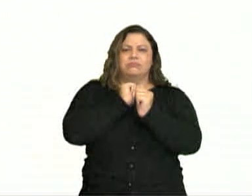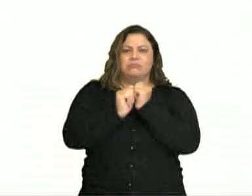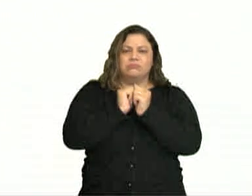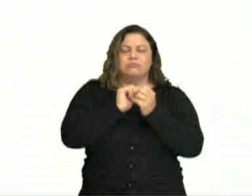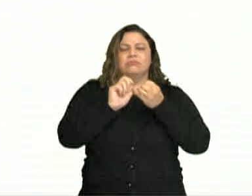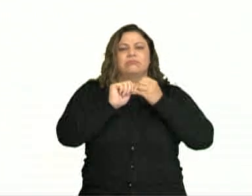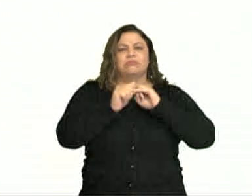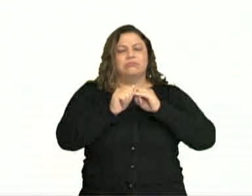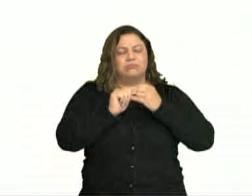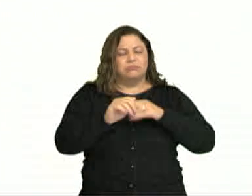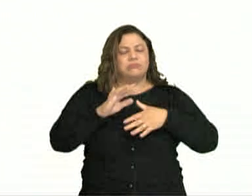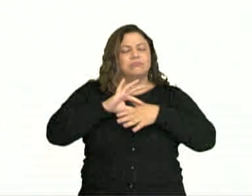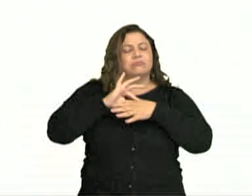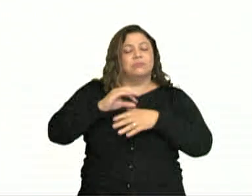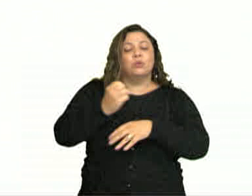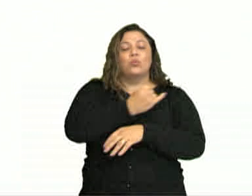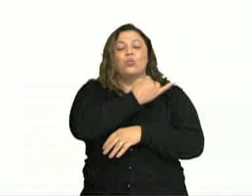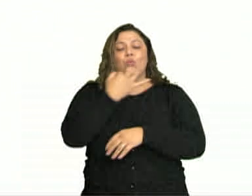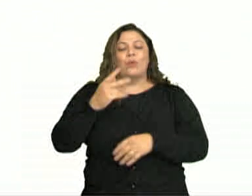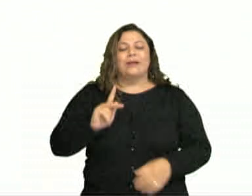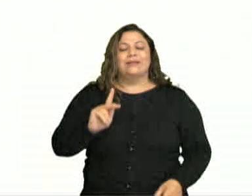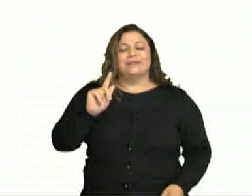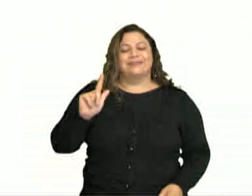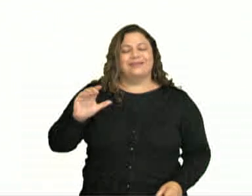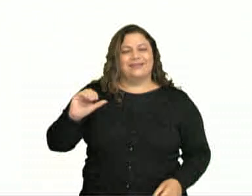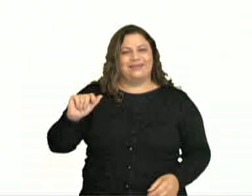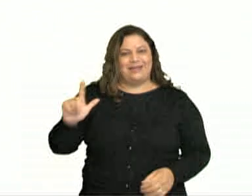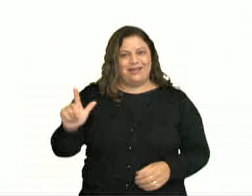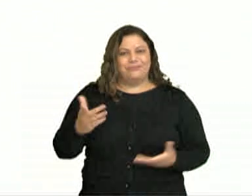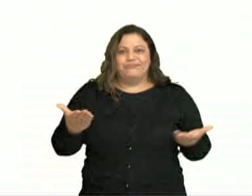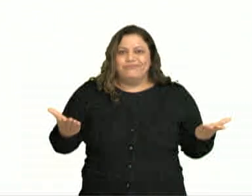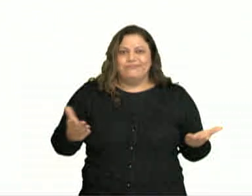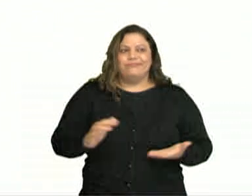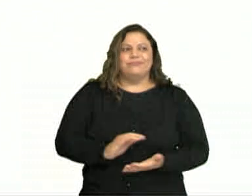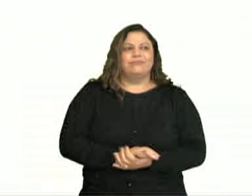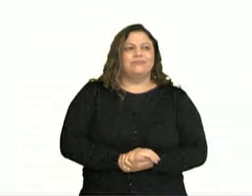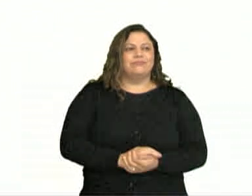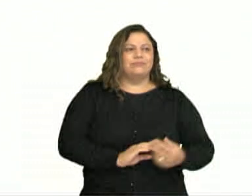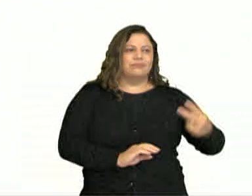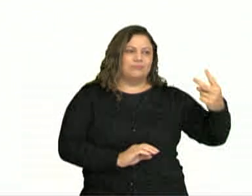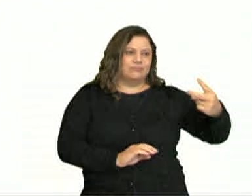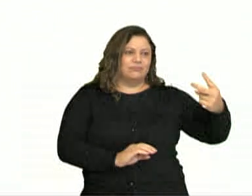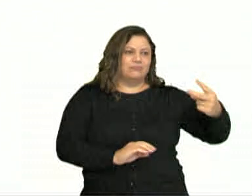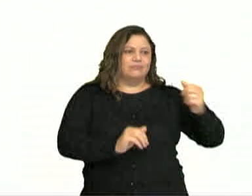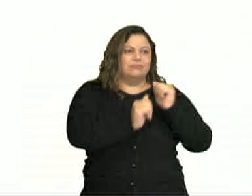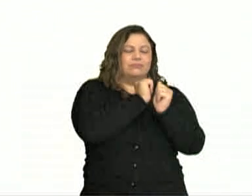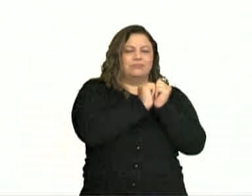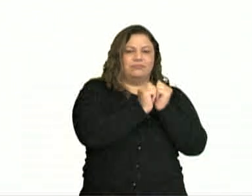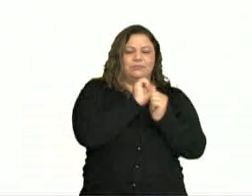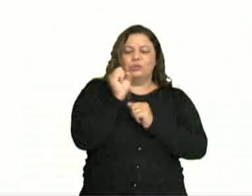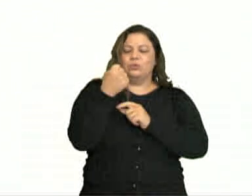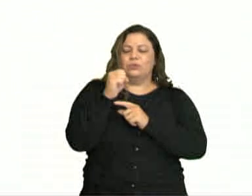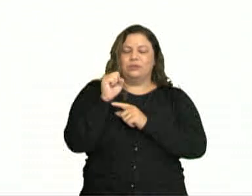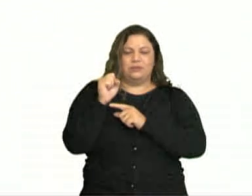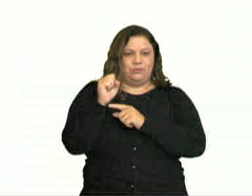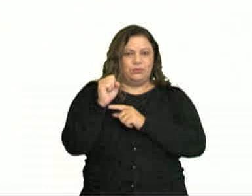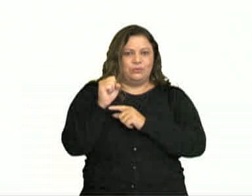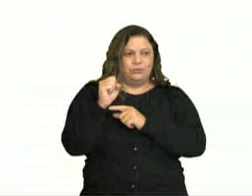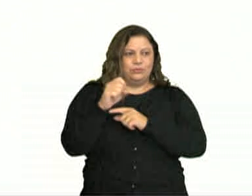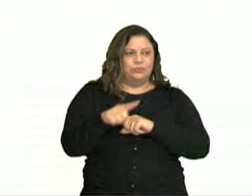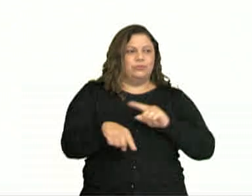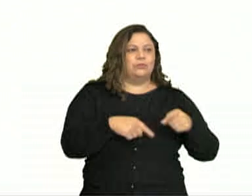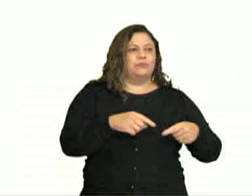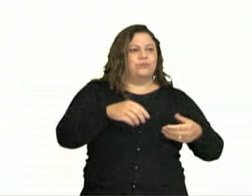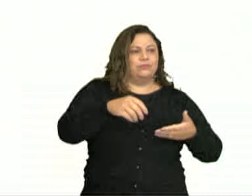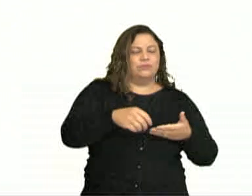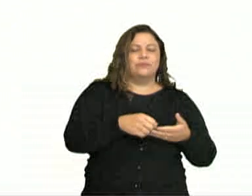quantas calorias estão presentes? Então aqui tem o cálculo, né? 2 colheres de arroz fornecem 88 quilocalorias. Uma